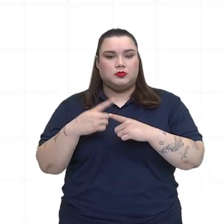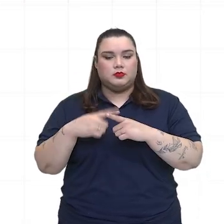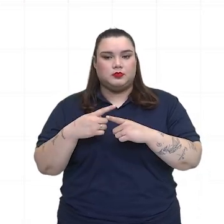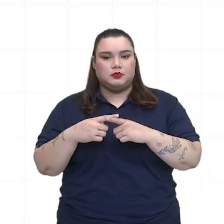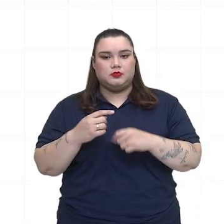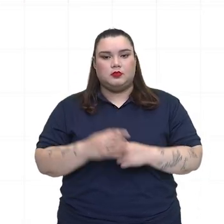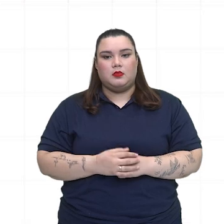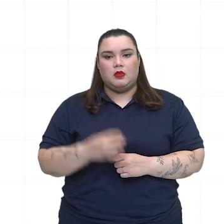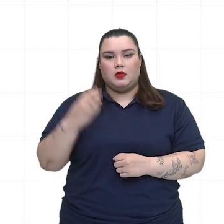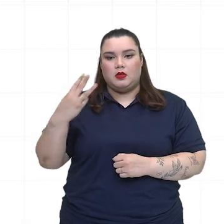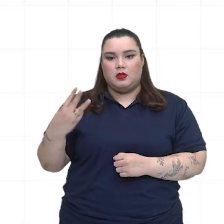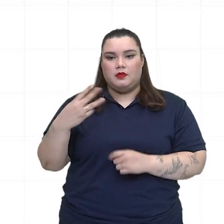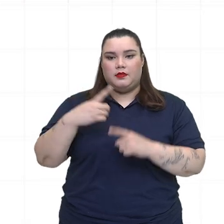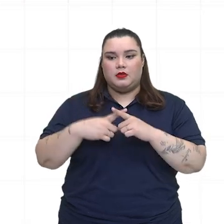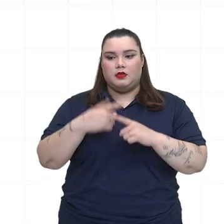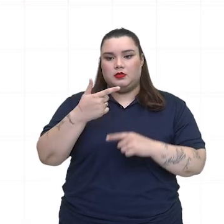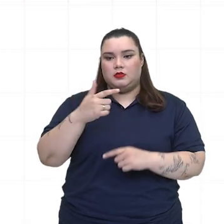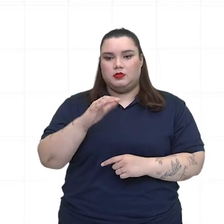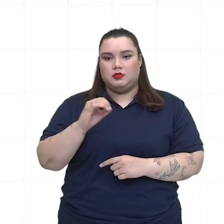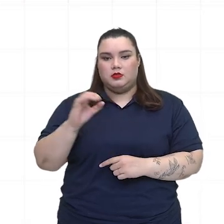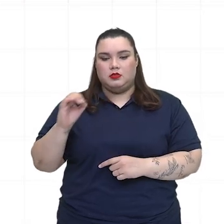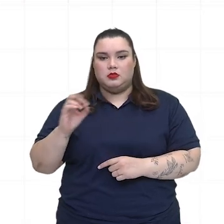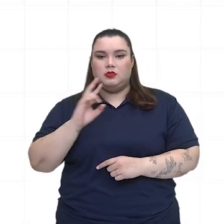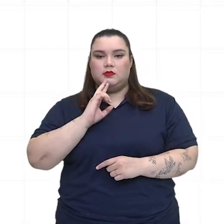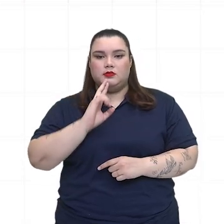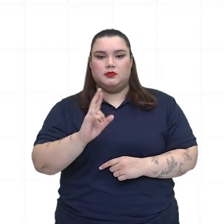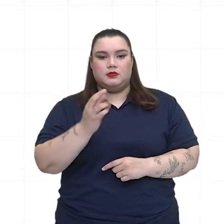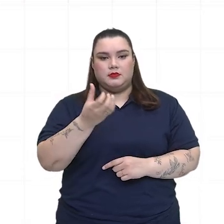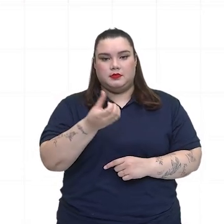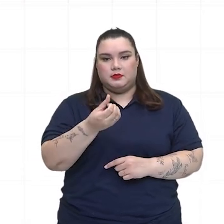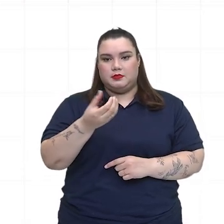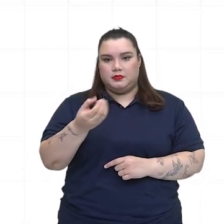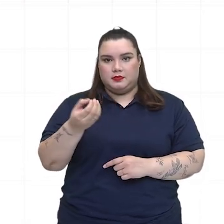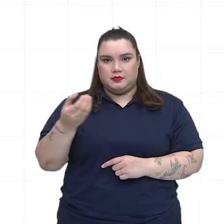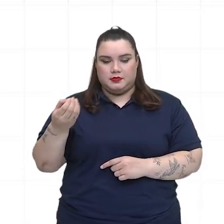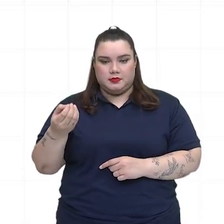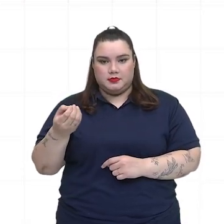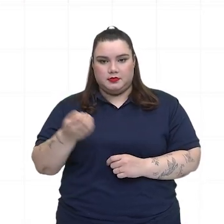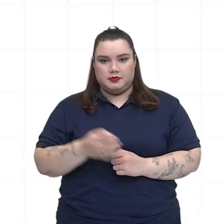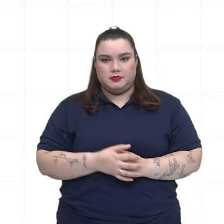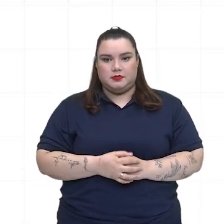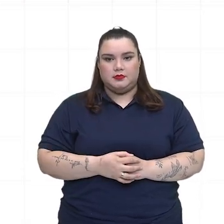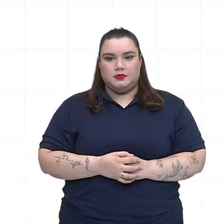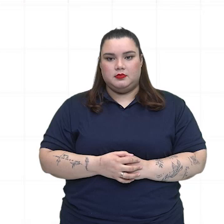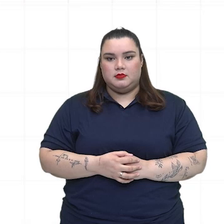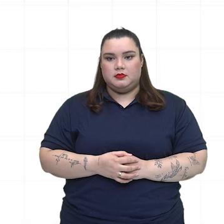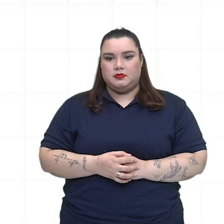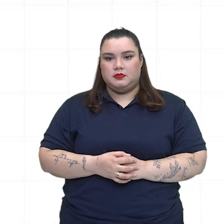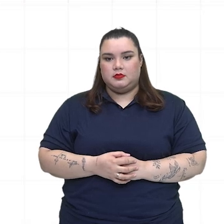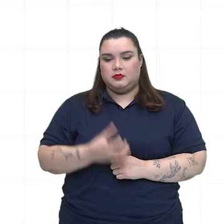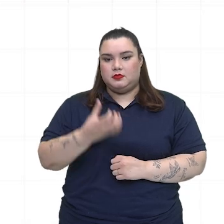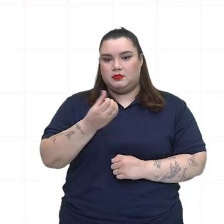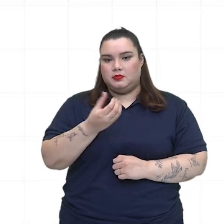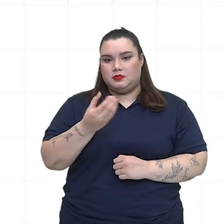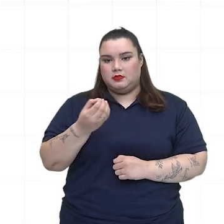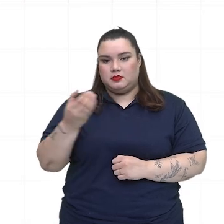quê? 3 vezes 200 é igual a 600. E de 600